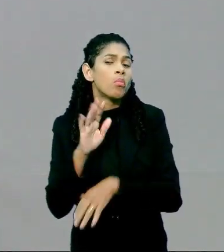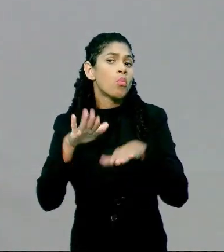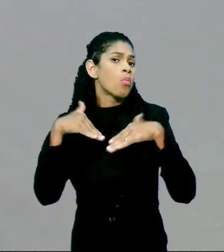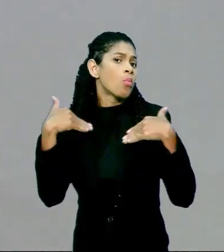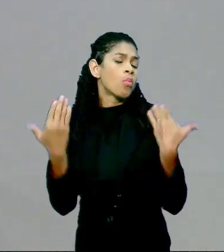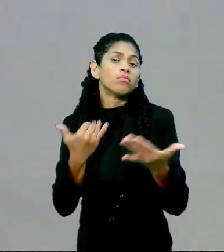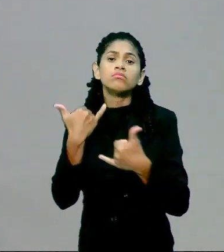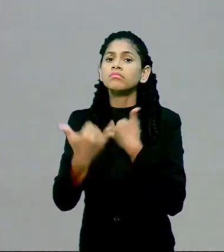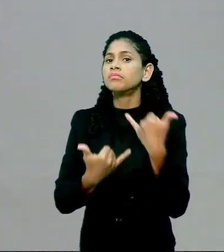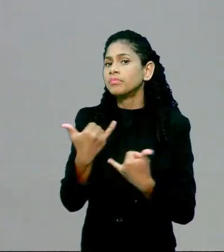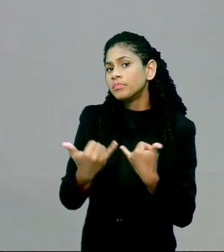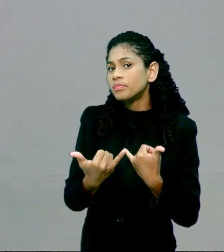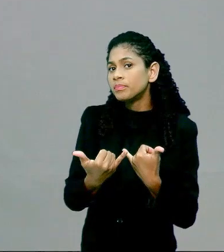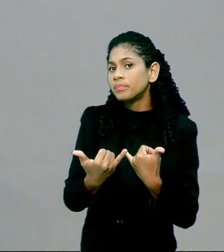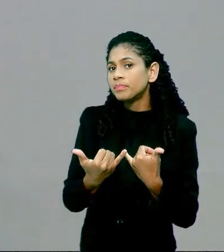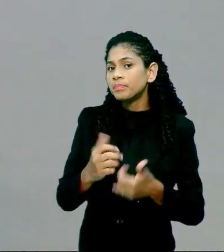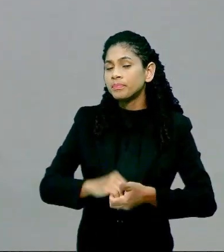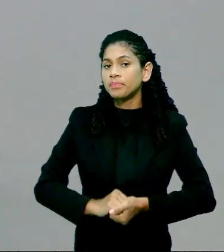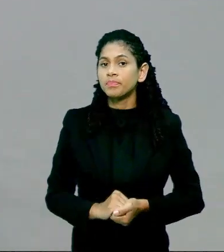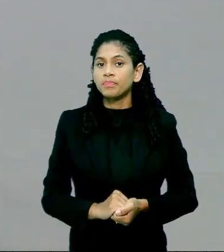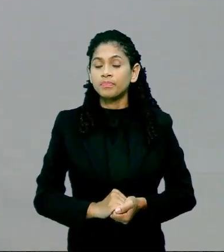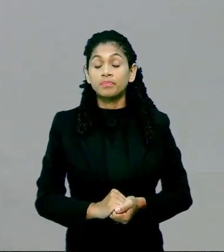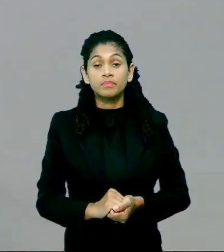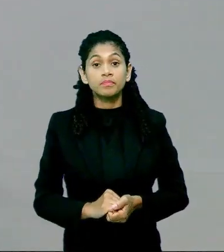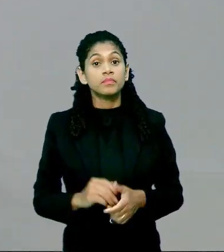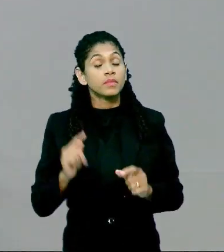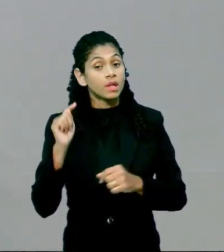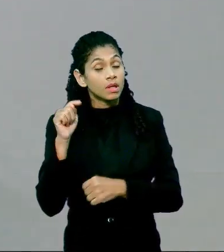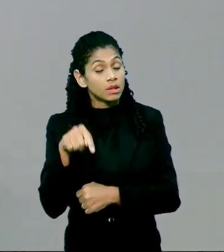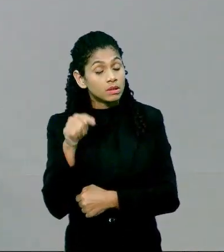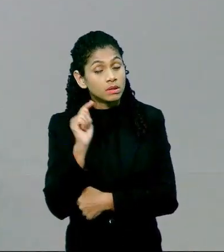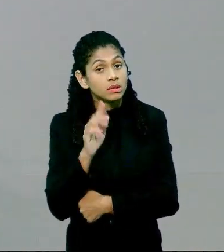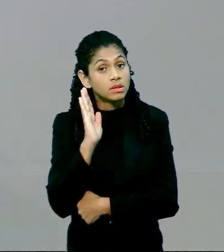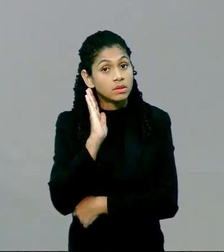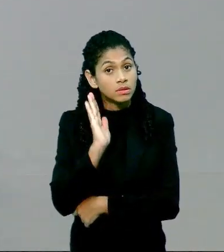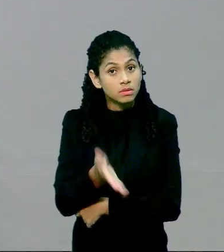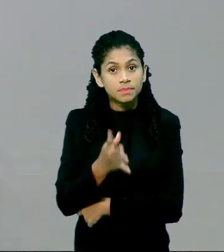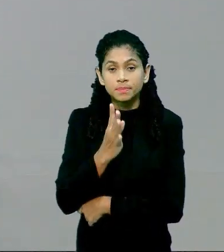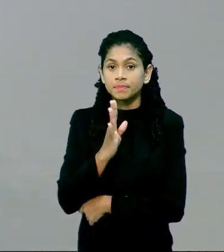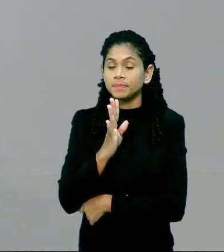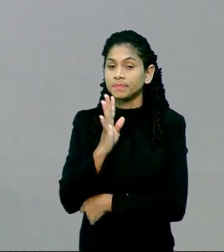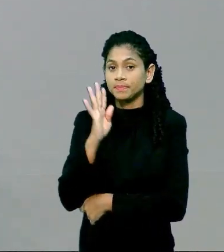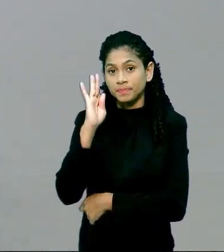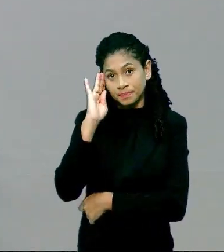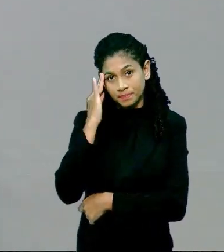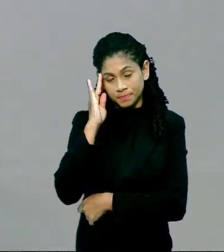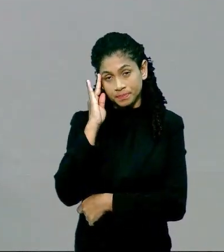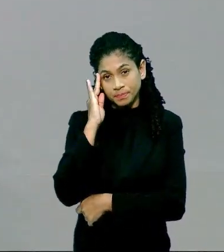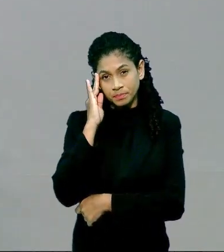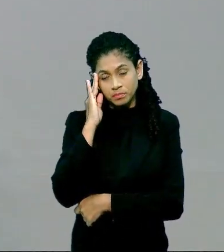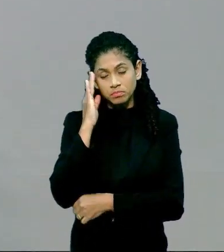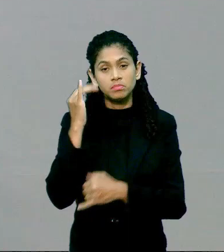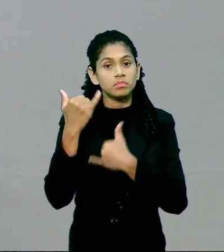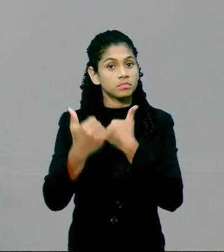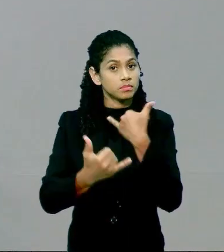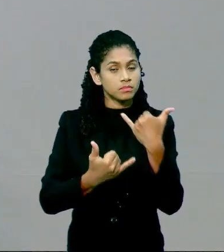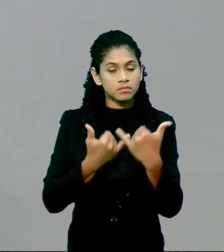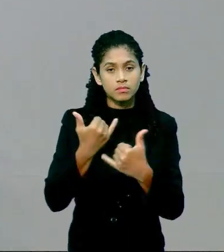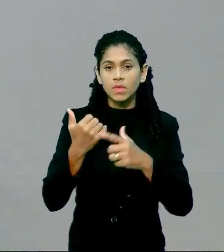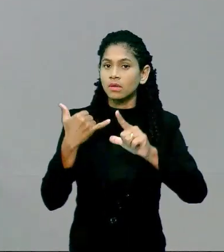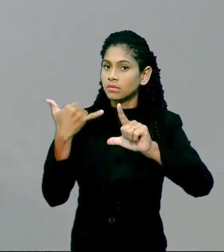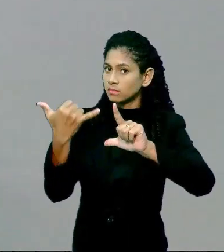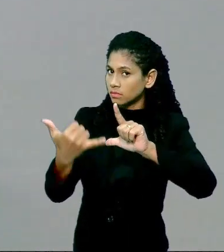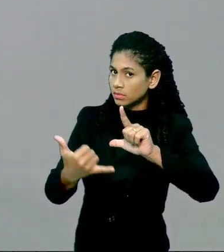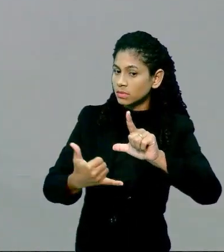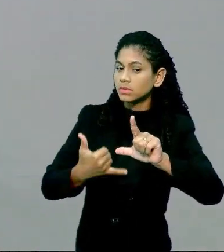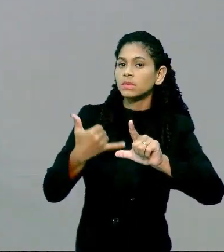desenvolvia determinada atividade? Aqui a gente já entendeu que o brincar é essa ludicidade, o jogar é o mesmo brincar,